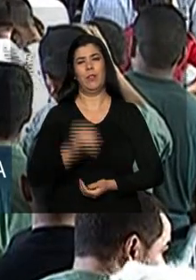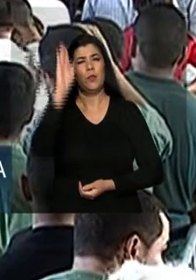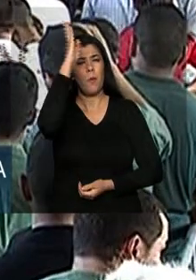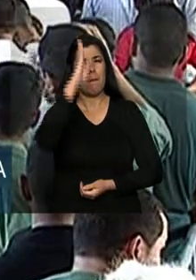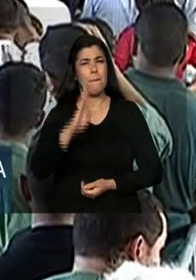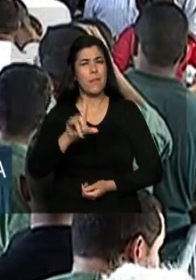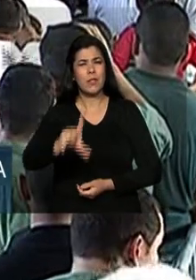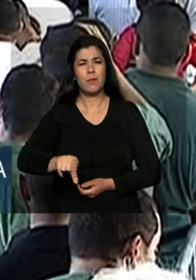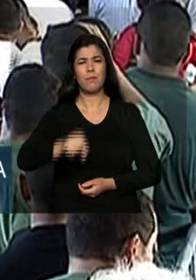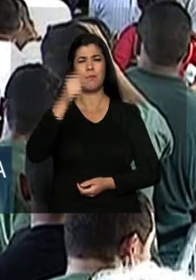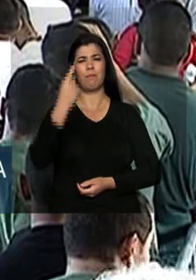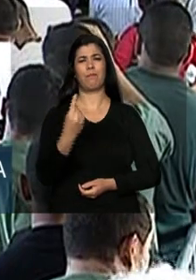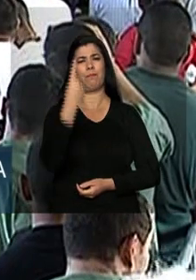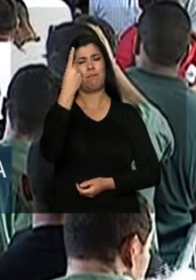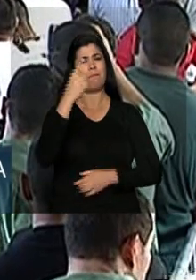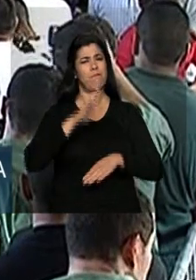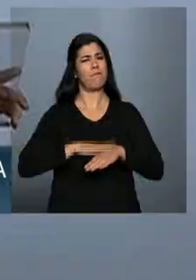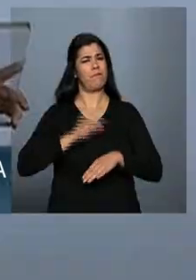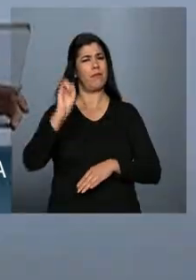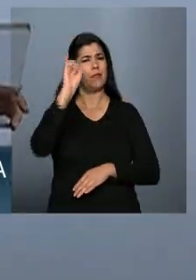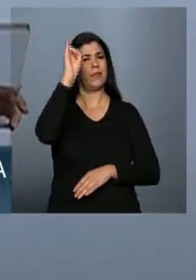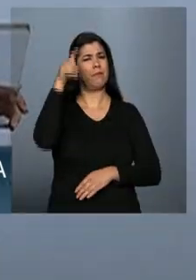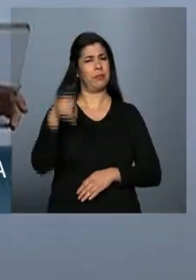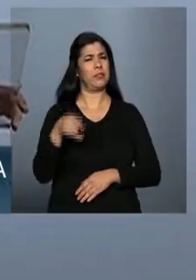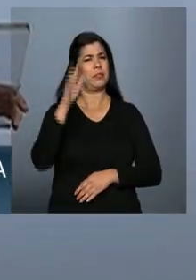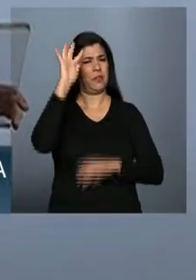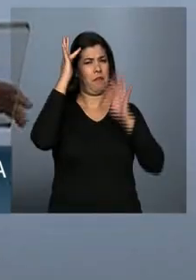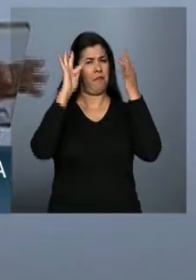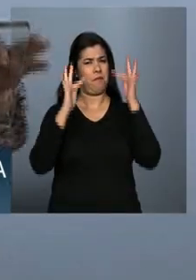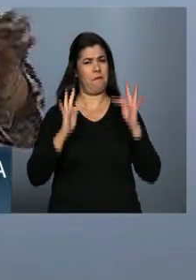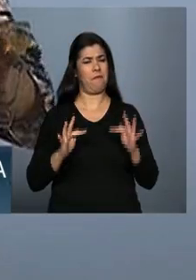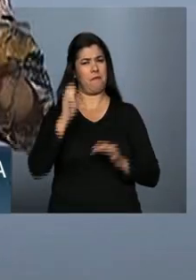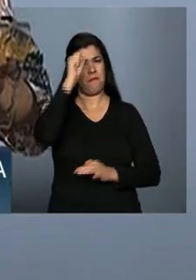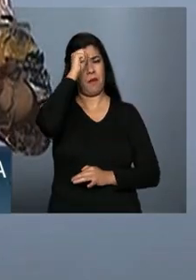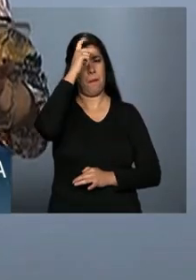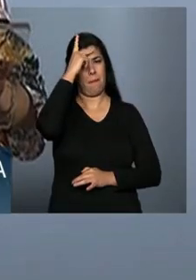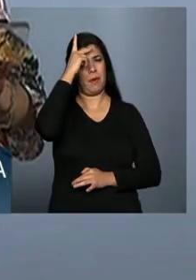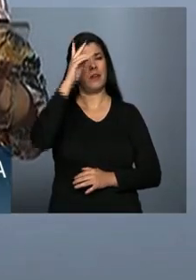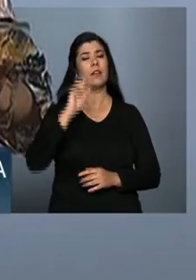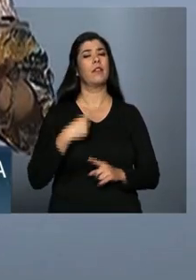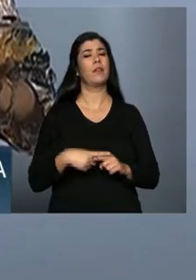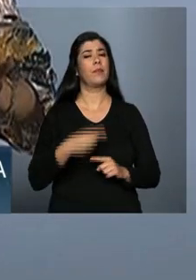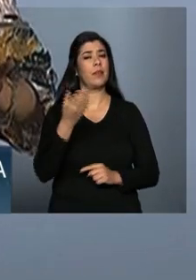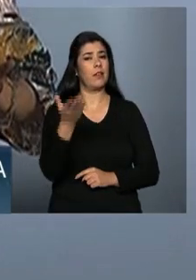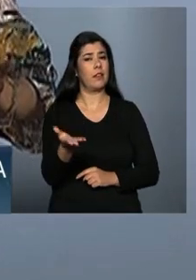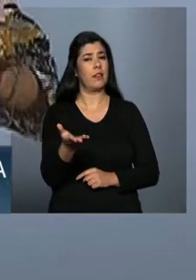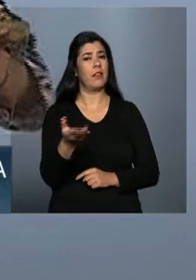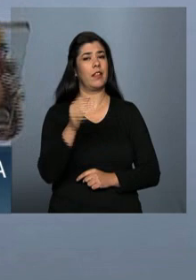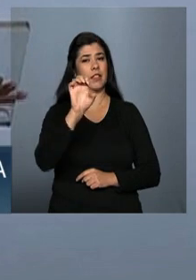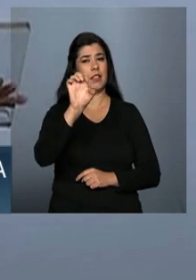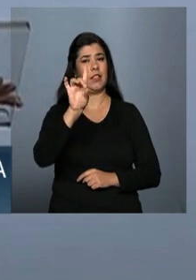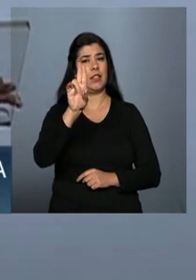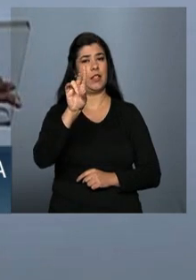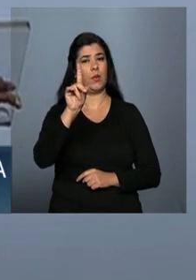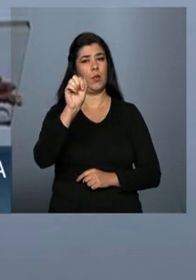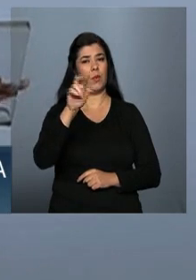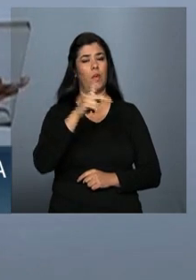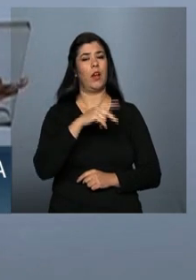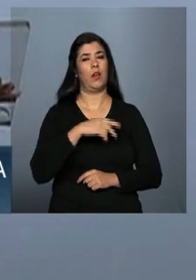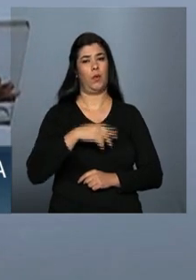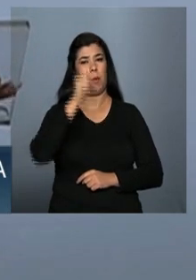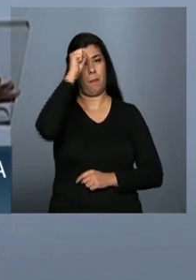Mas além dele ser o prefeito mais feliz do Brasil, o Eduardo é também um